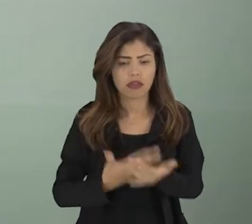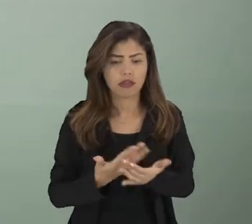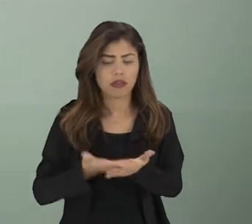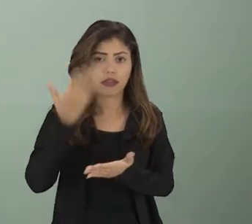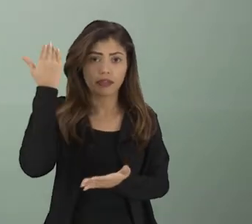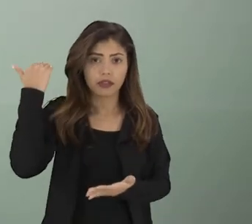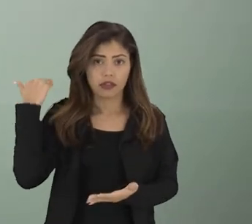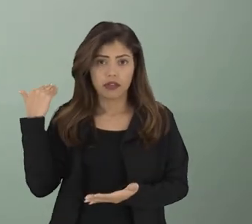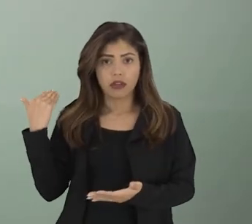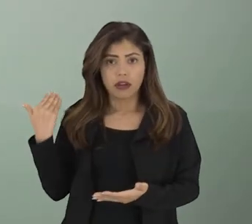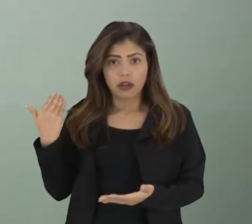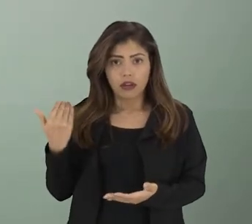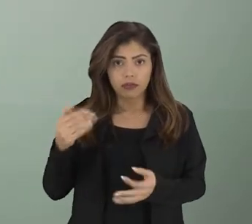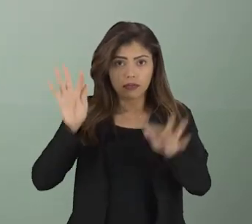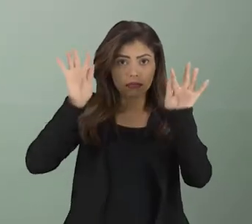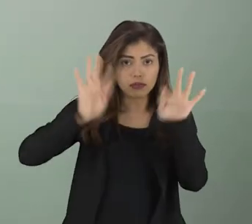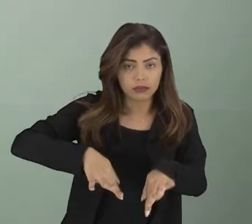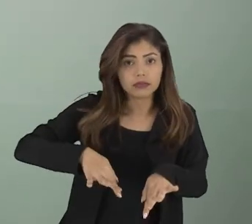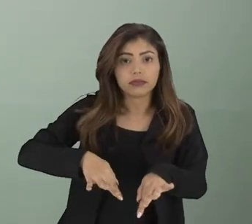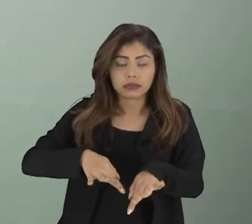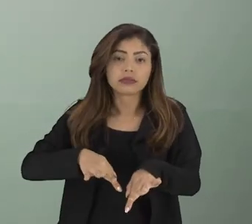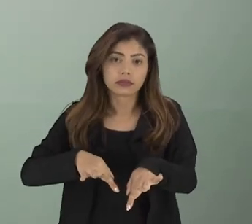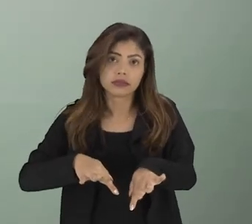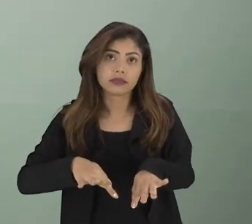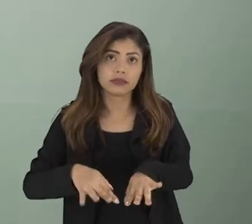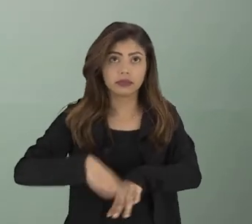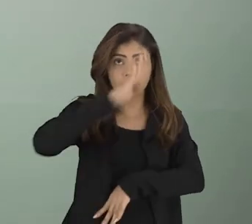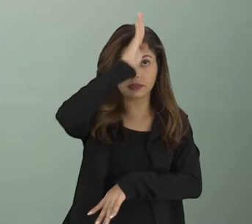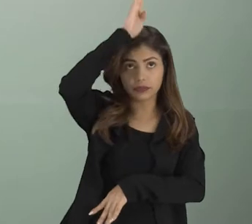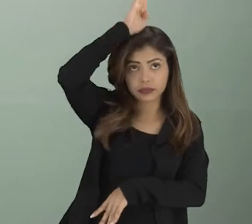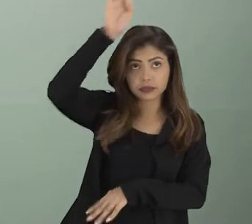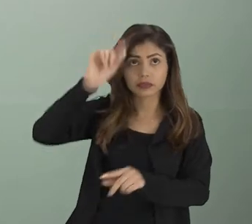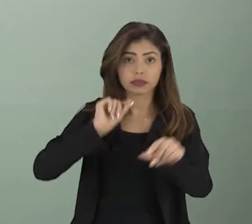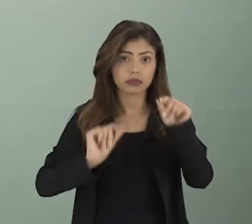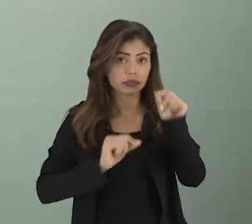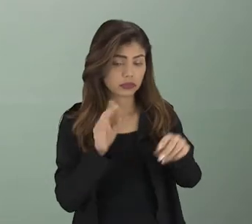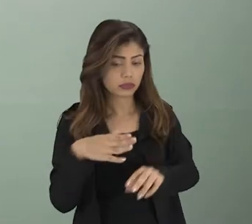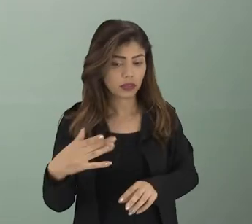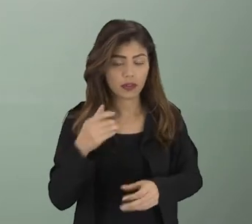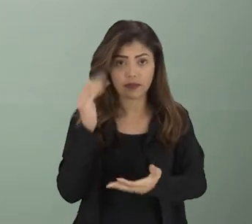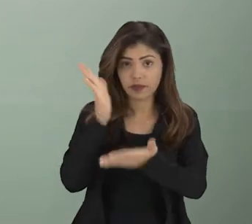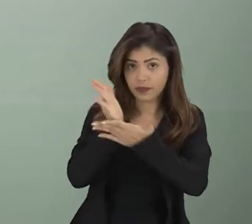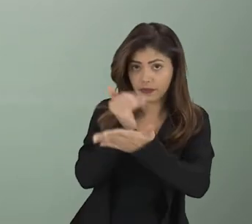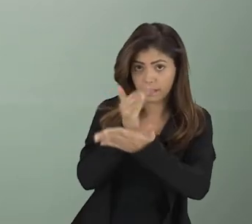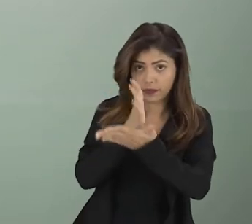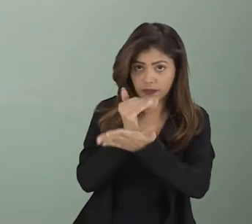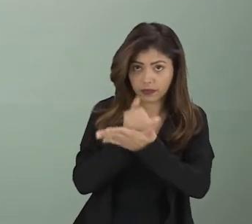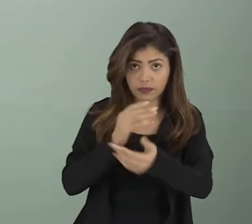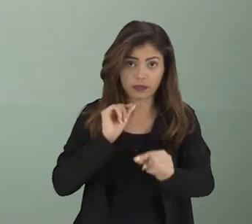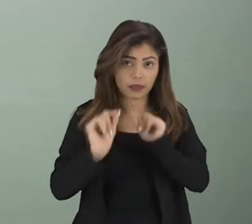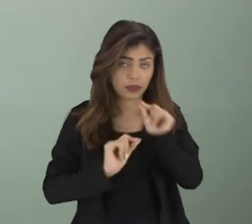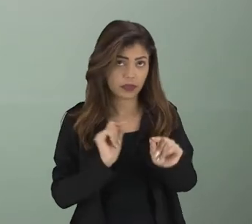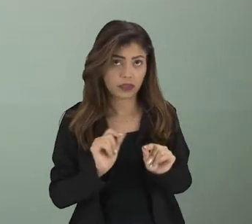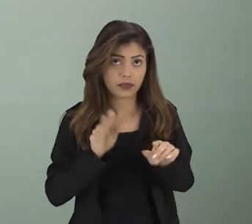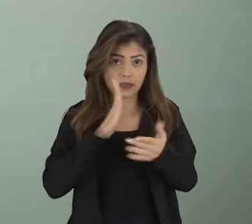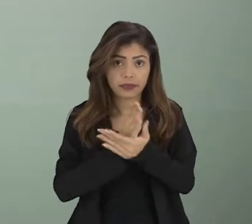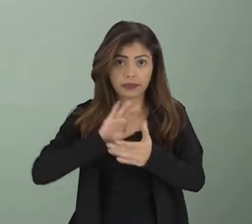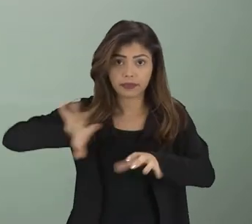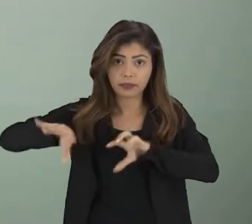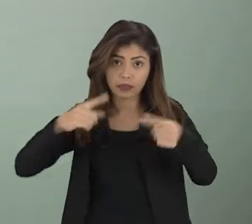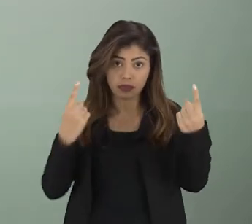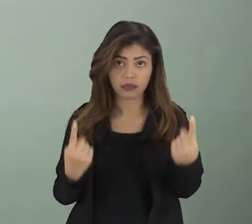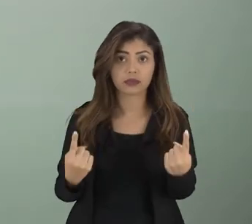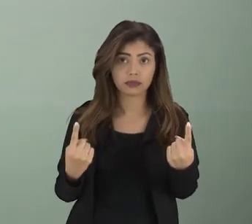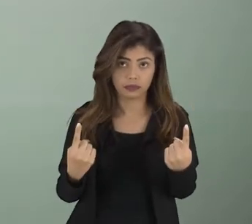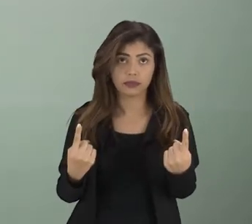aulas anteriores é lá no finalzinho do império romano a teve uma divisão né o império romano foi dividido